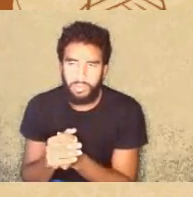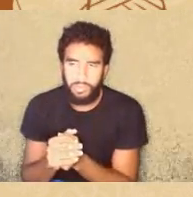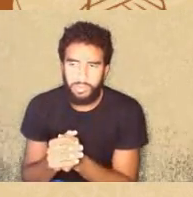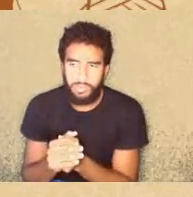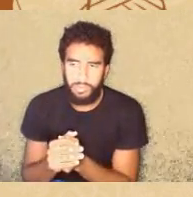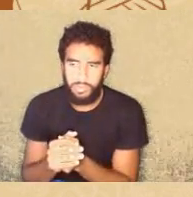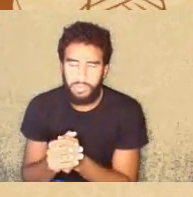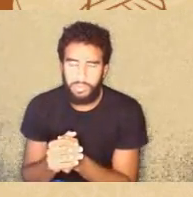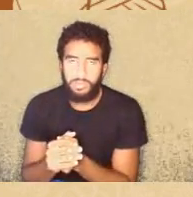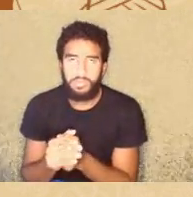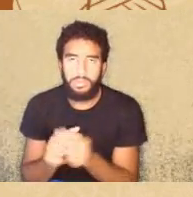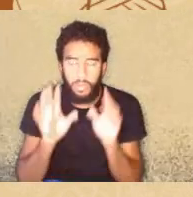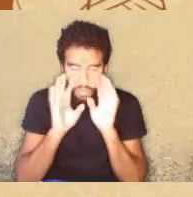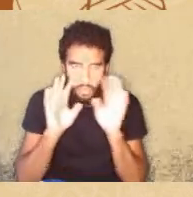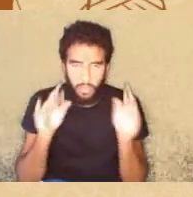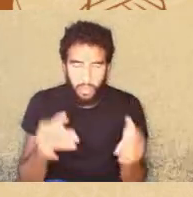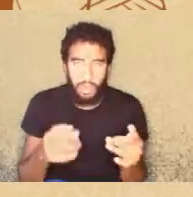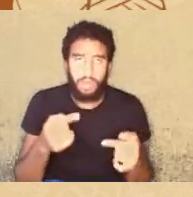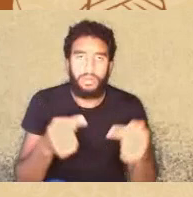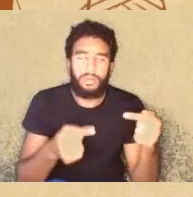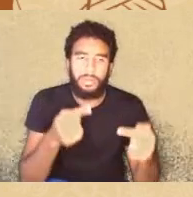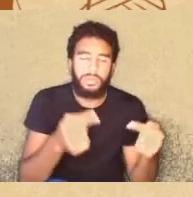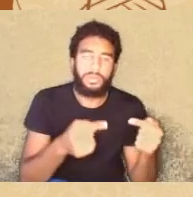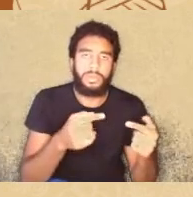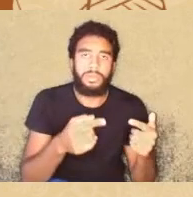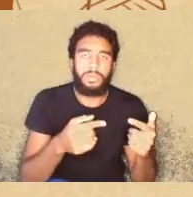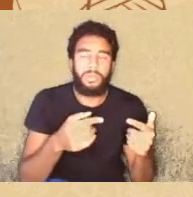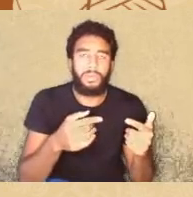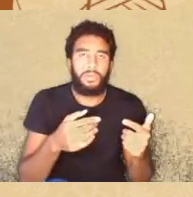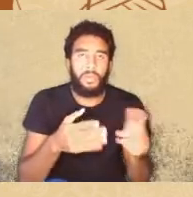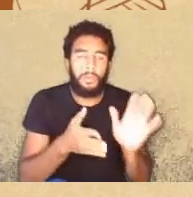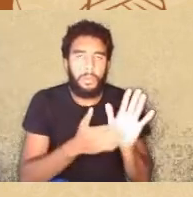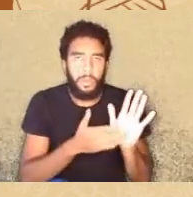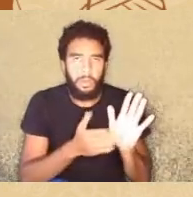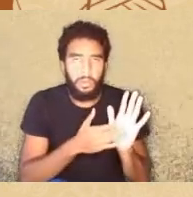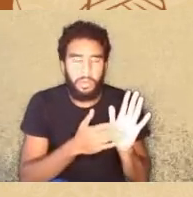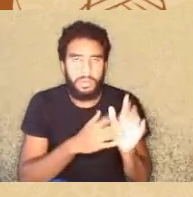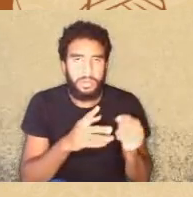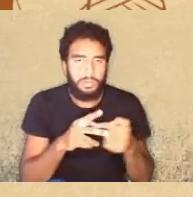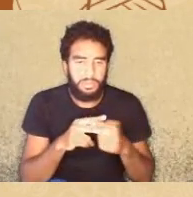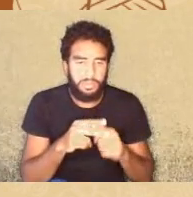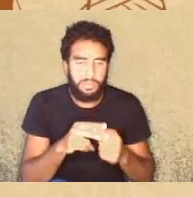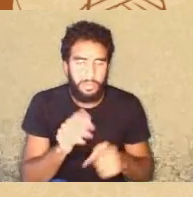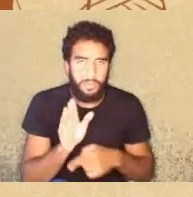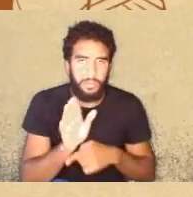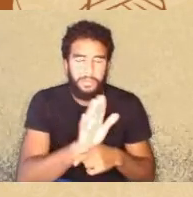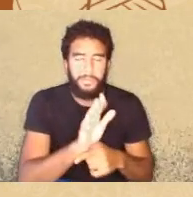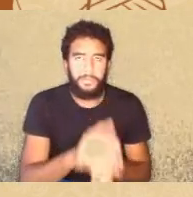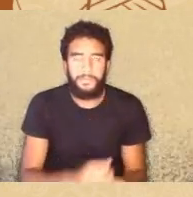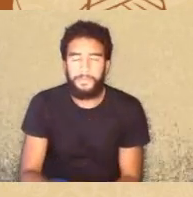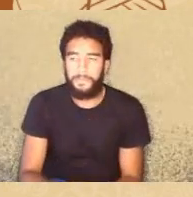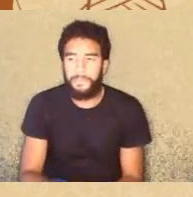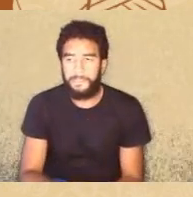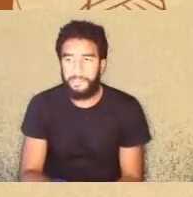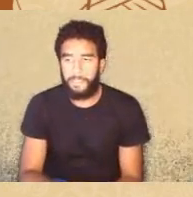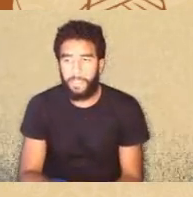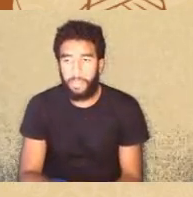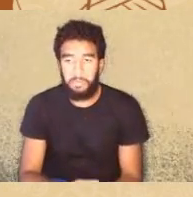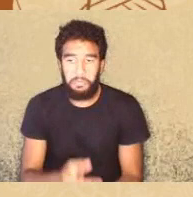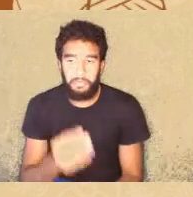gente começa a discutir políticas de reparação. Por isso que eu disse, é algo mais profundo. E que até para discutir